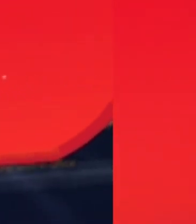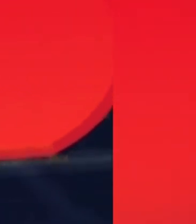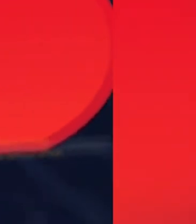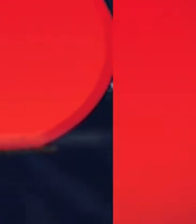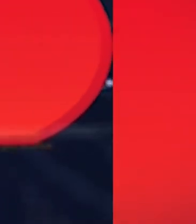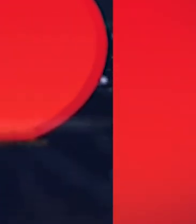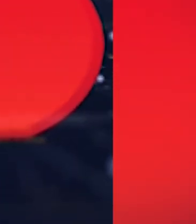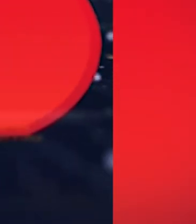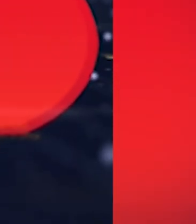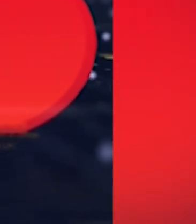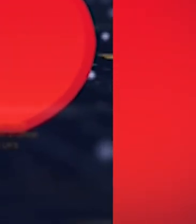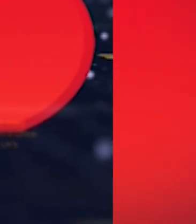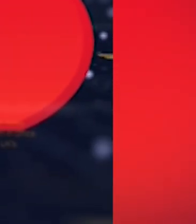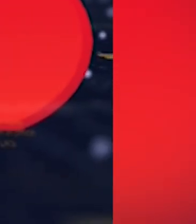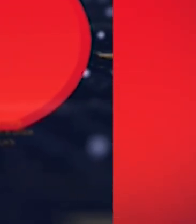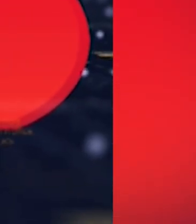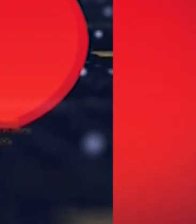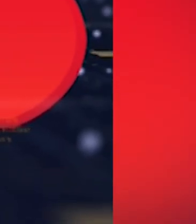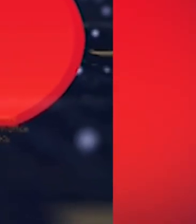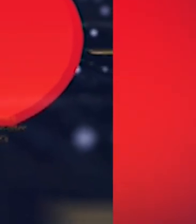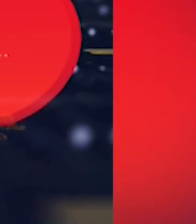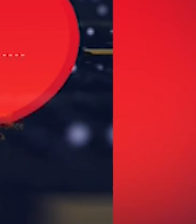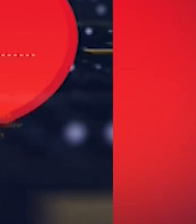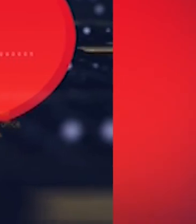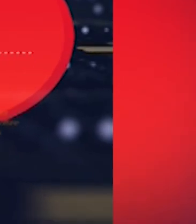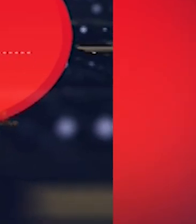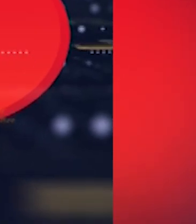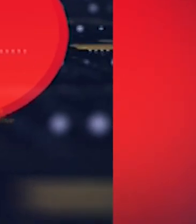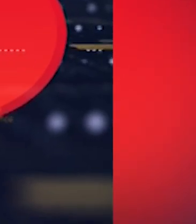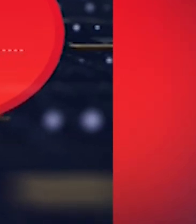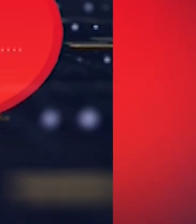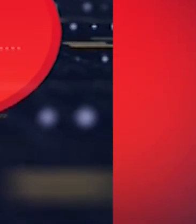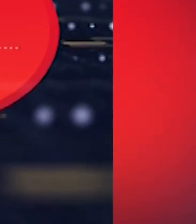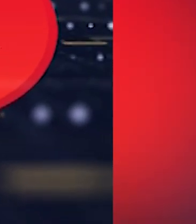aí E aí